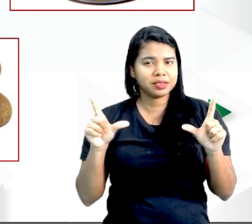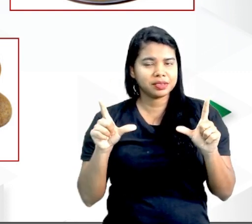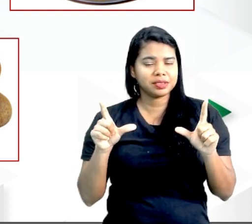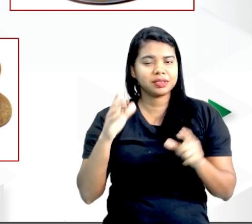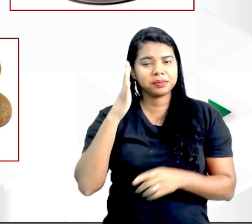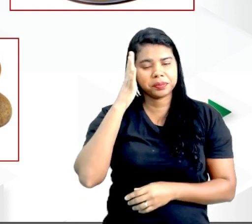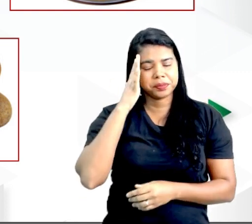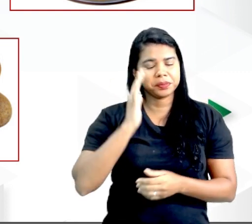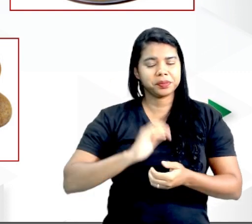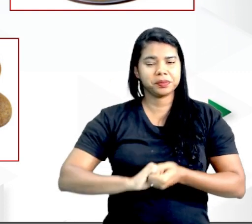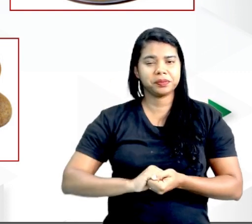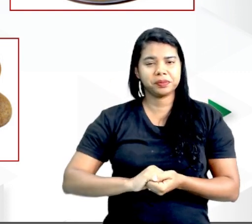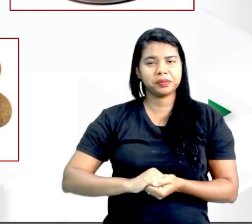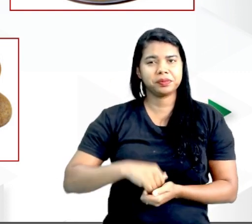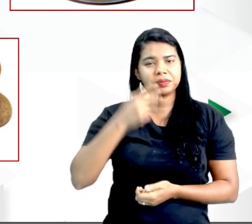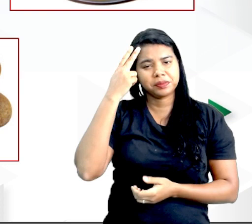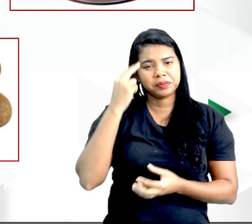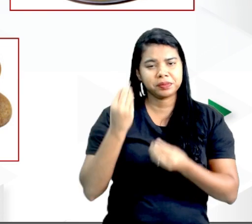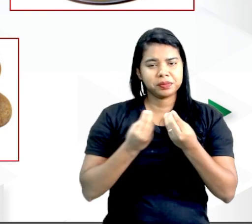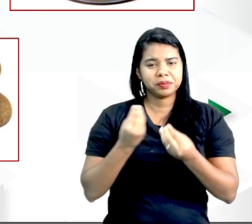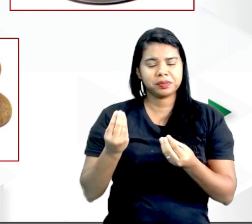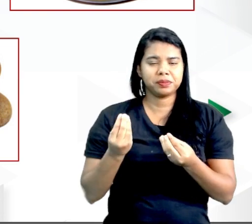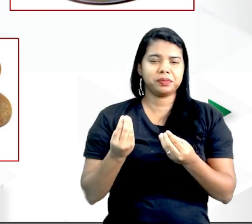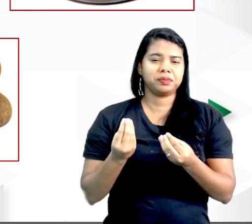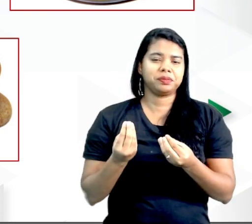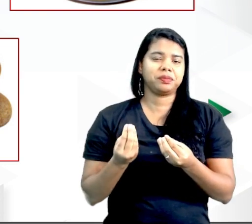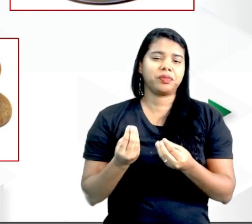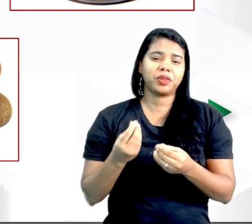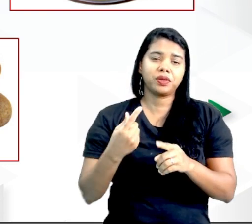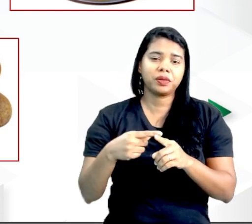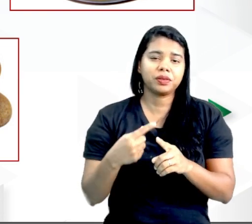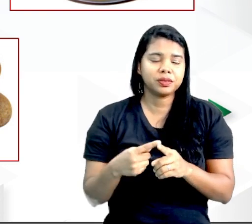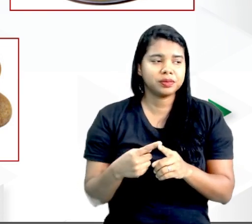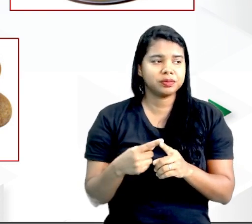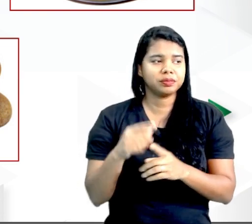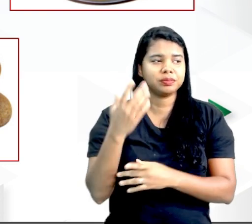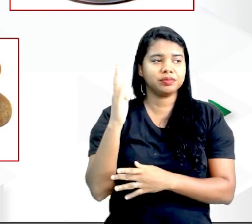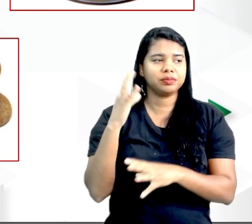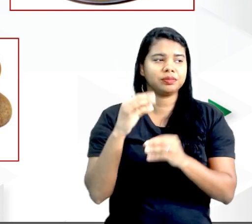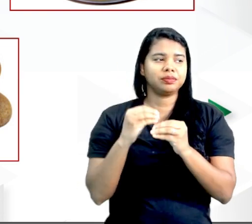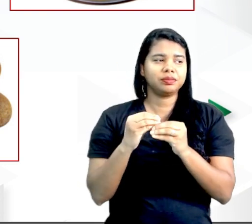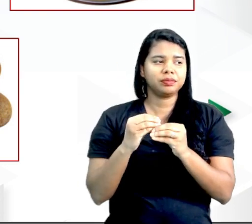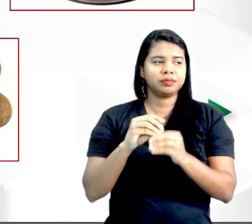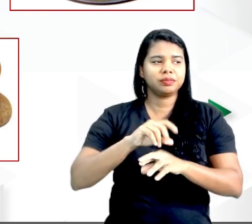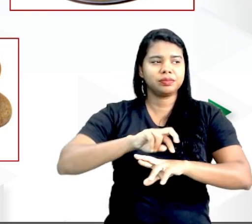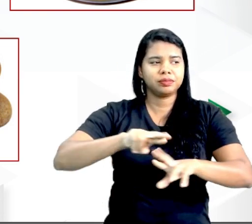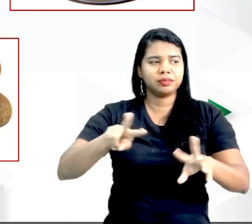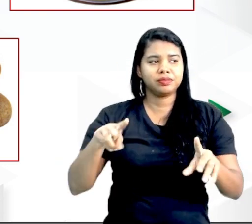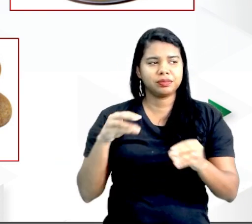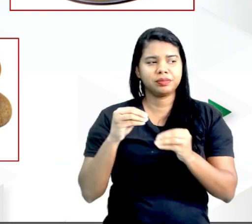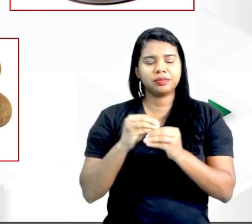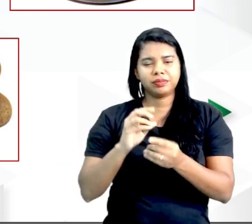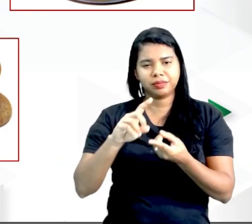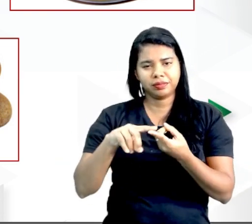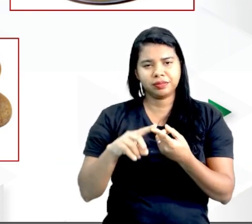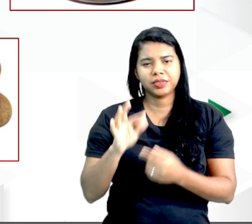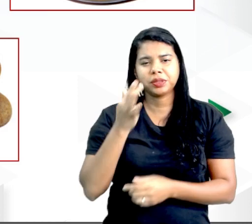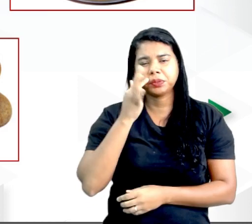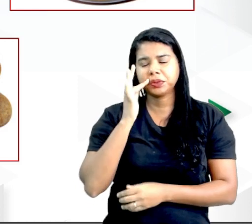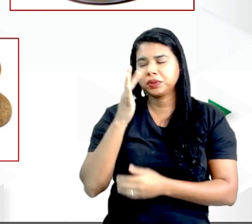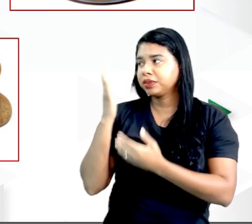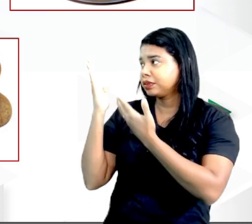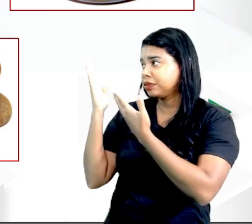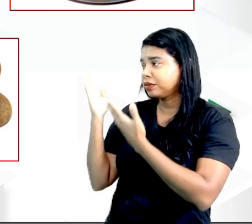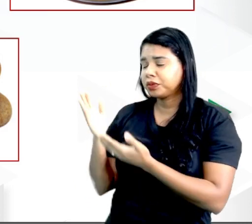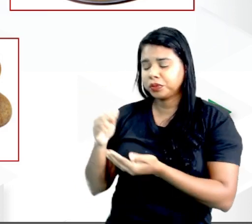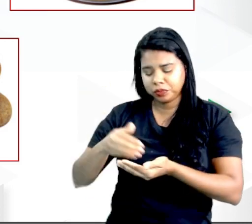exatamente a mesma forma uma da outra, tá? É uma planta. E aí depende de vários fatores para sair nesse fruto aí, maravilhoso.